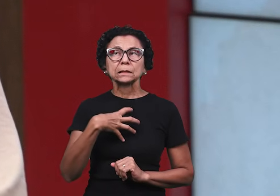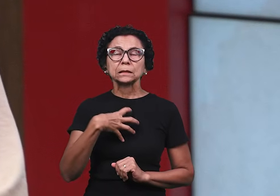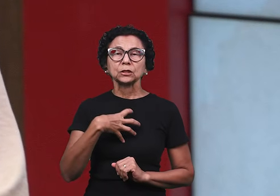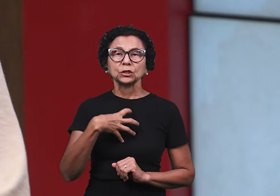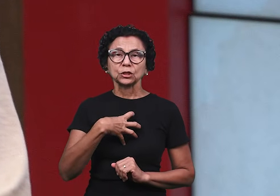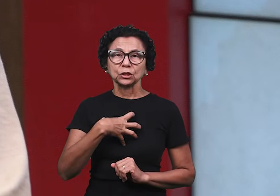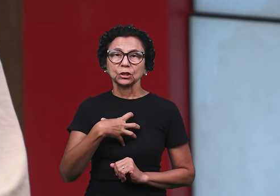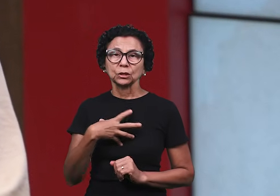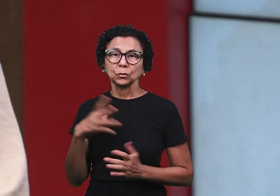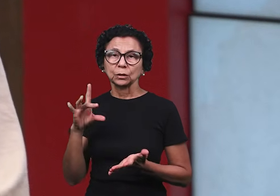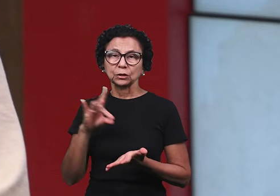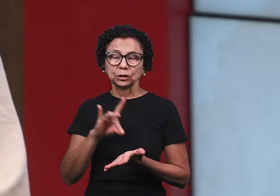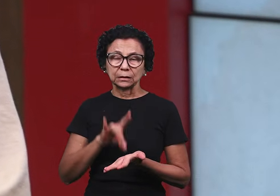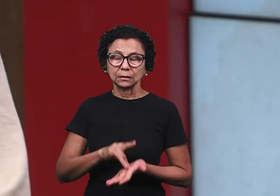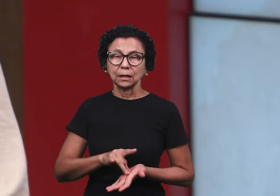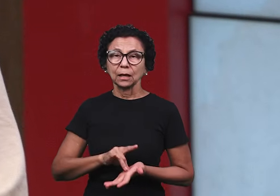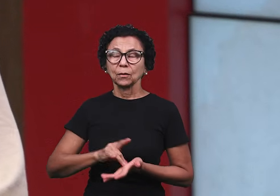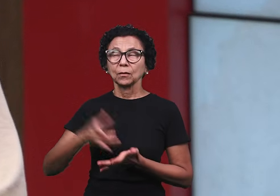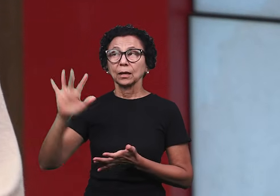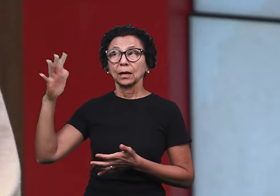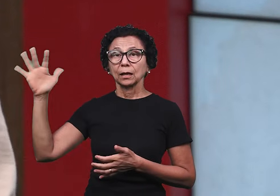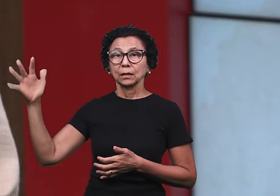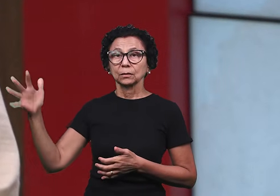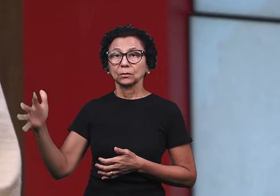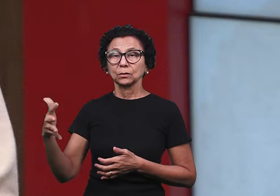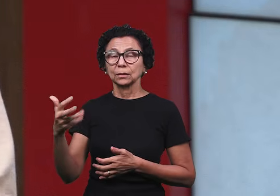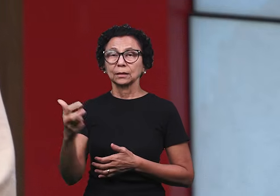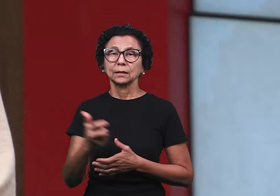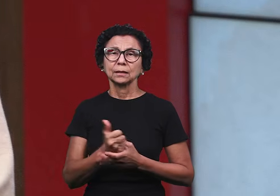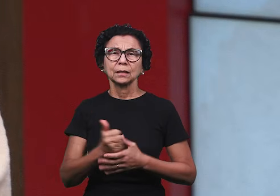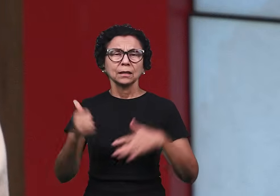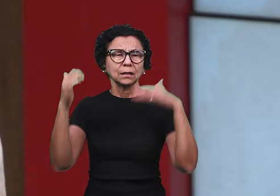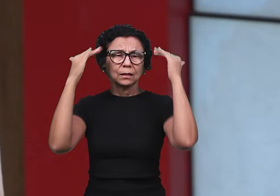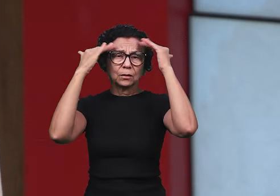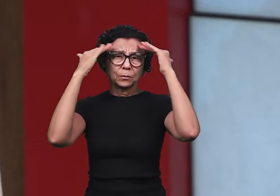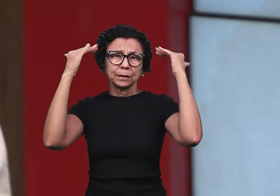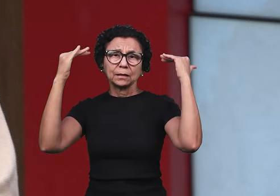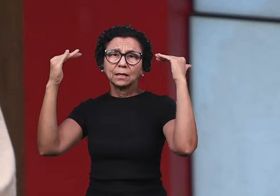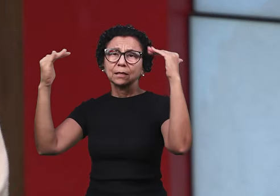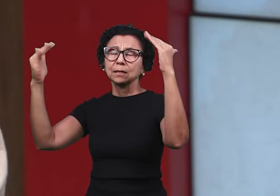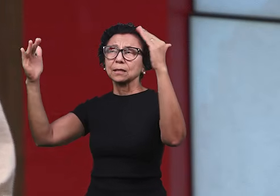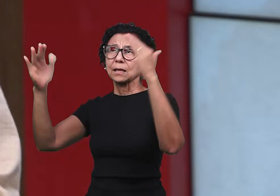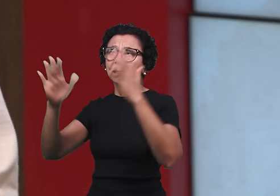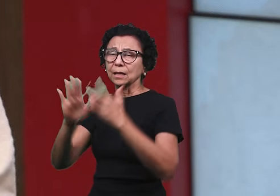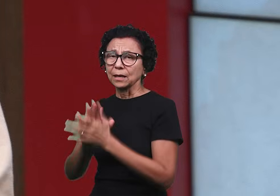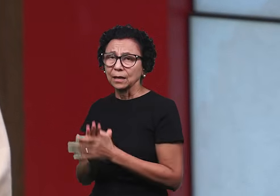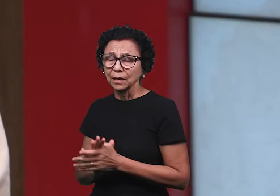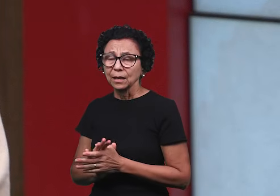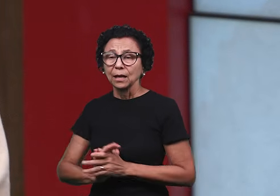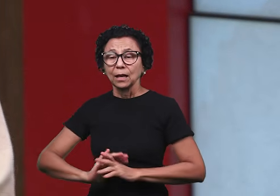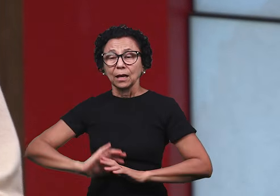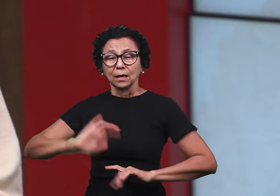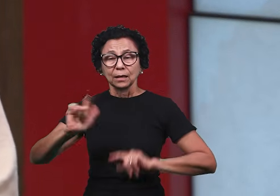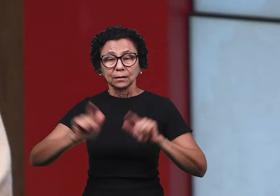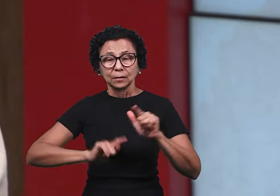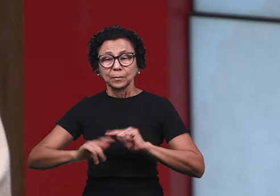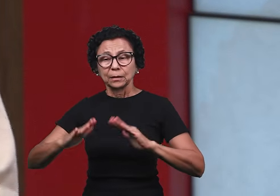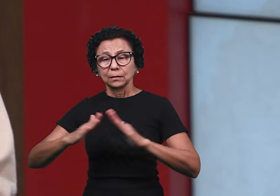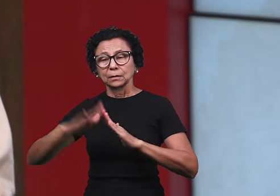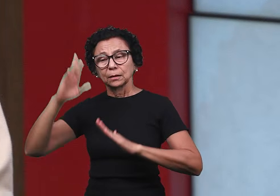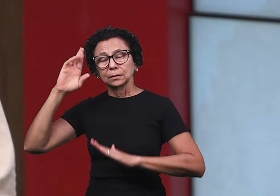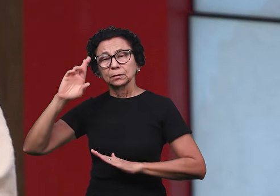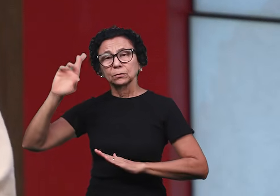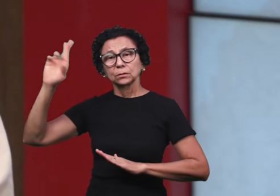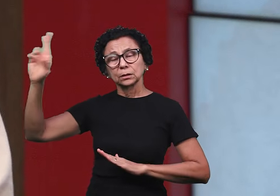no sentido original, é isso, é se submeter ao senhorio, é se submeter a serviço, é se submeter